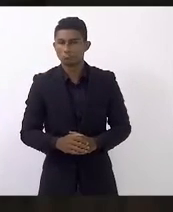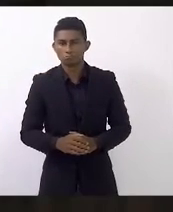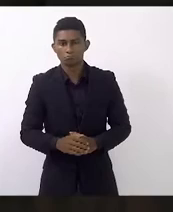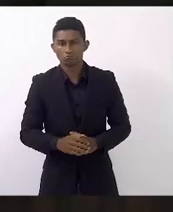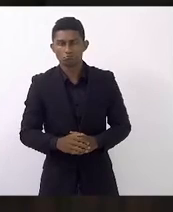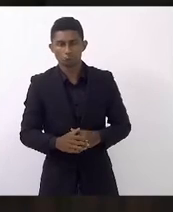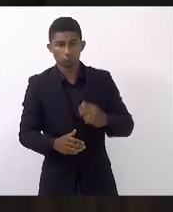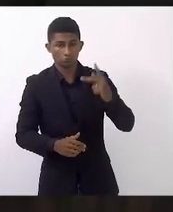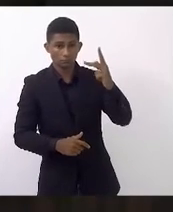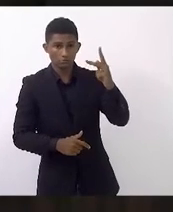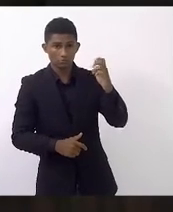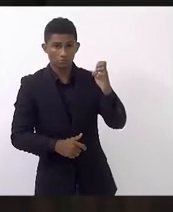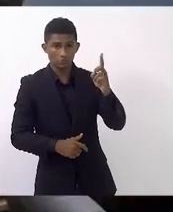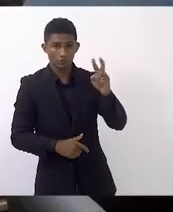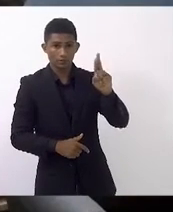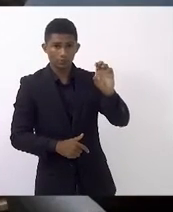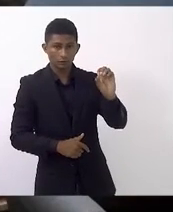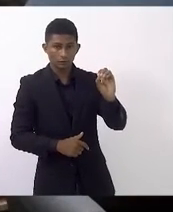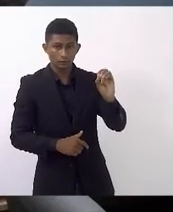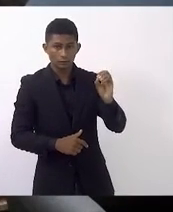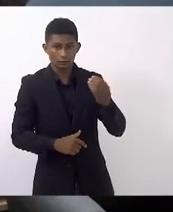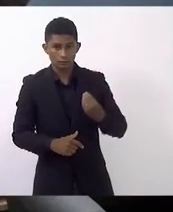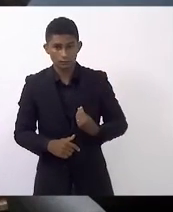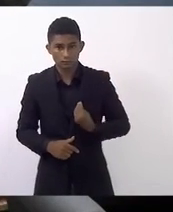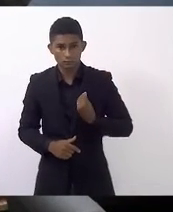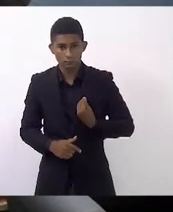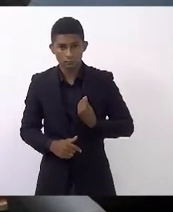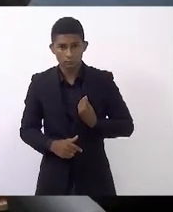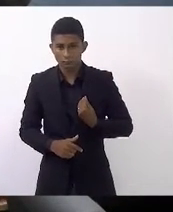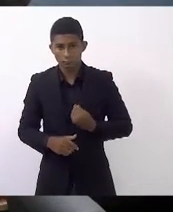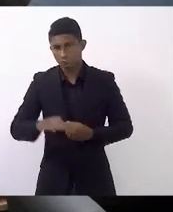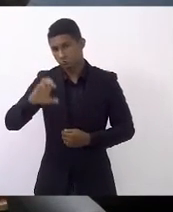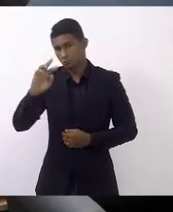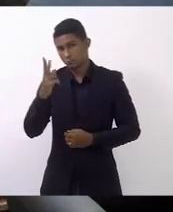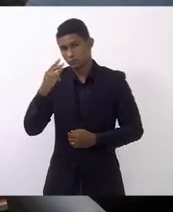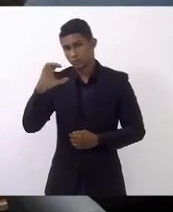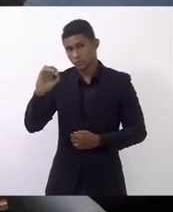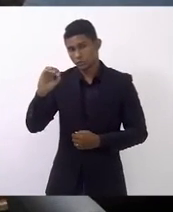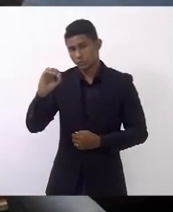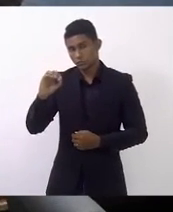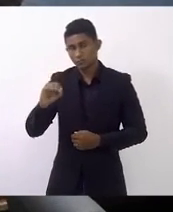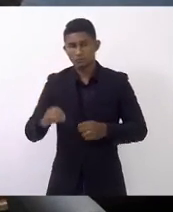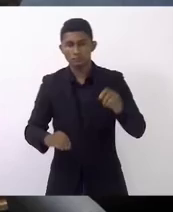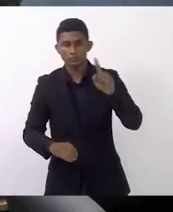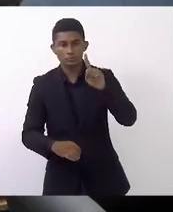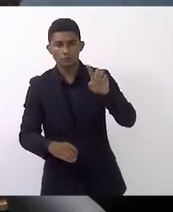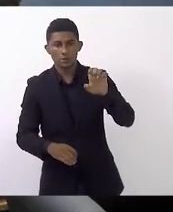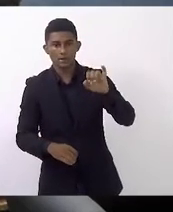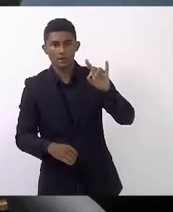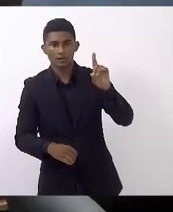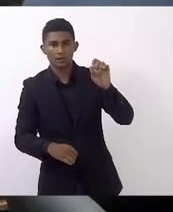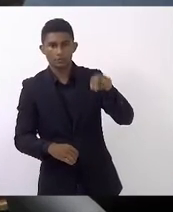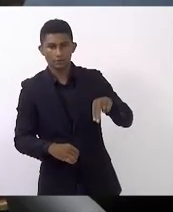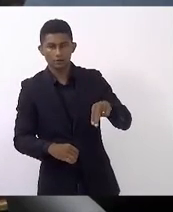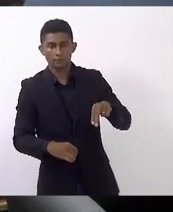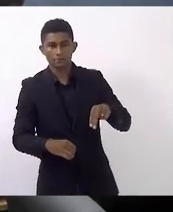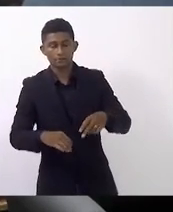Deputado Pedro Ricardo. Deputado Chico Machado. Deputada Zeidan. Deputada Tia